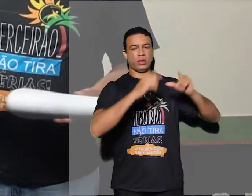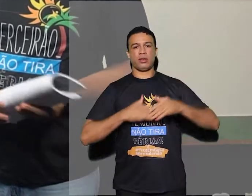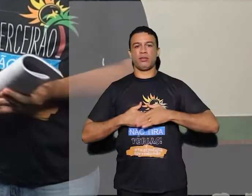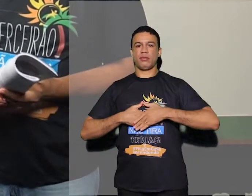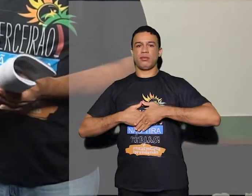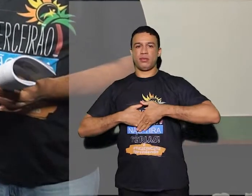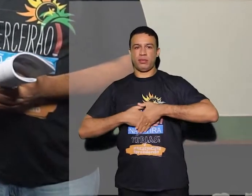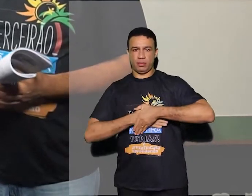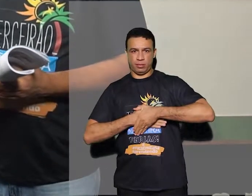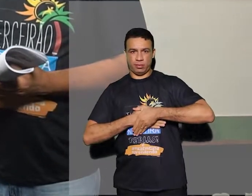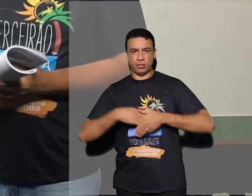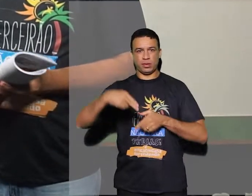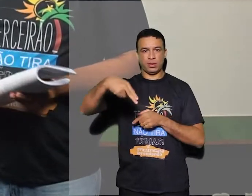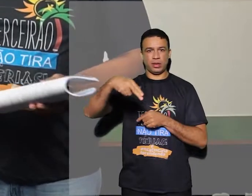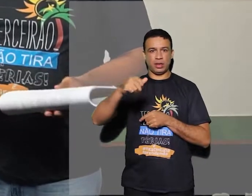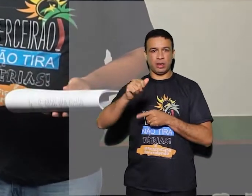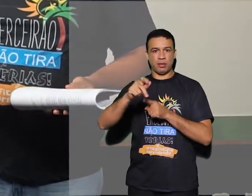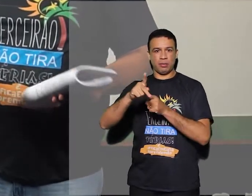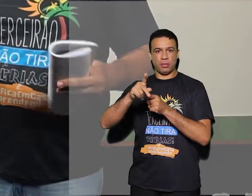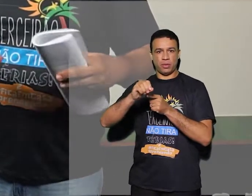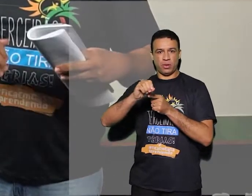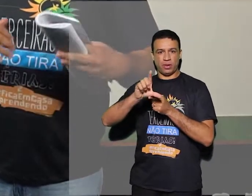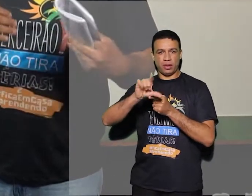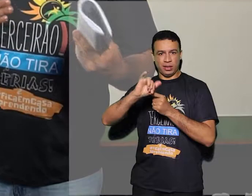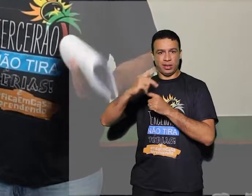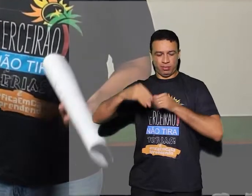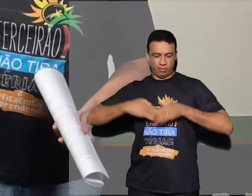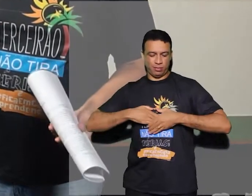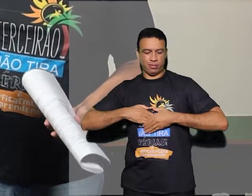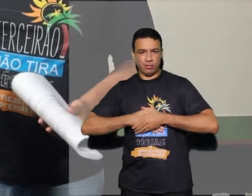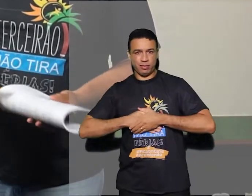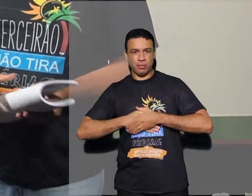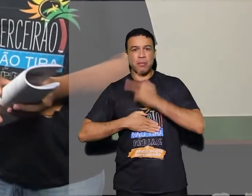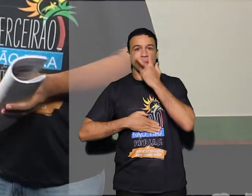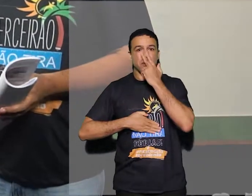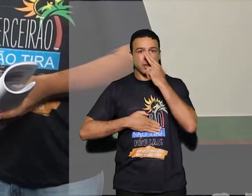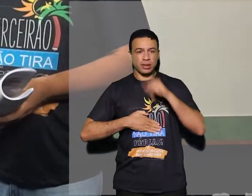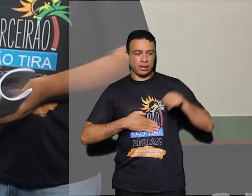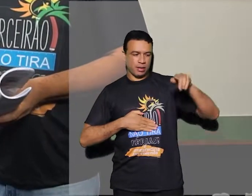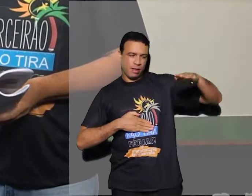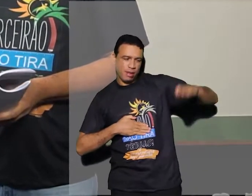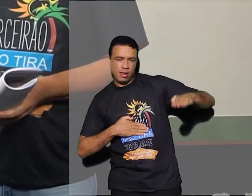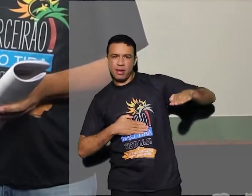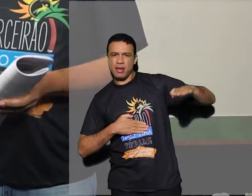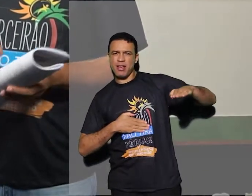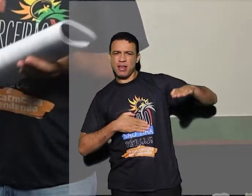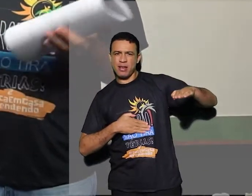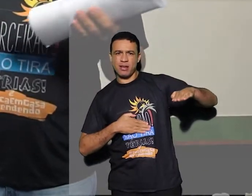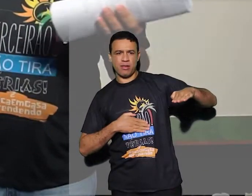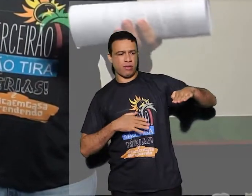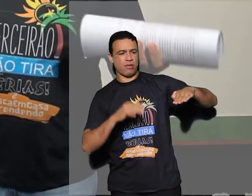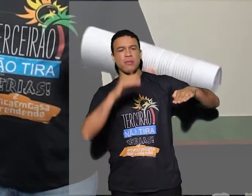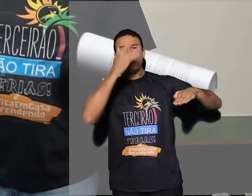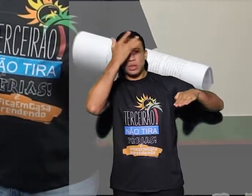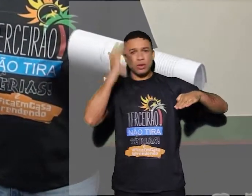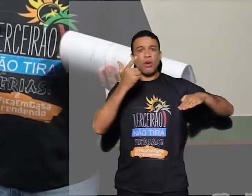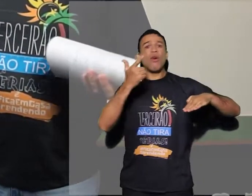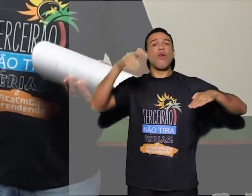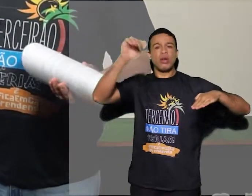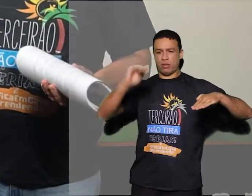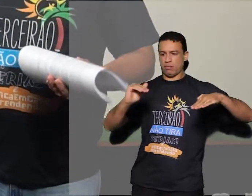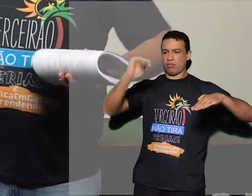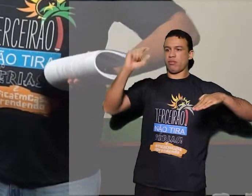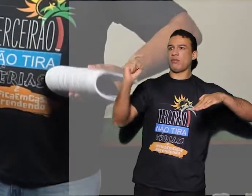gente comenta que Napoleão era muito baixinho, e a maioria das obras que você tem de Napoleão, você não vê Napoleão junto com outras pessoas. Por